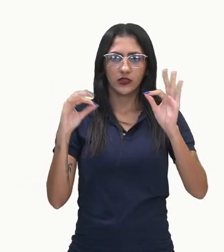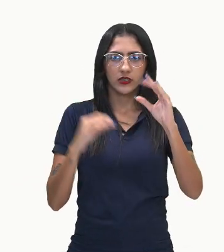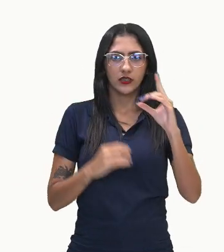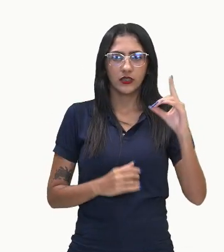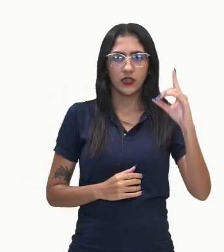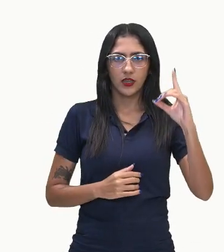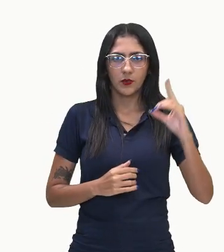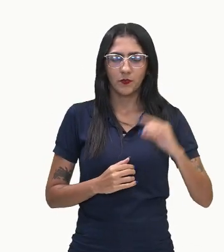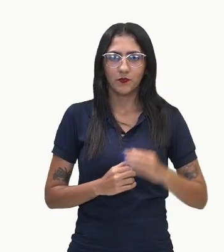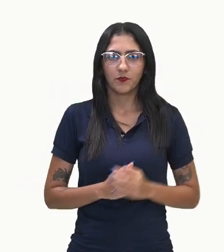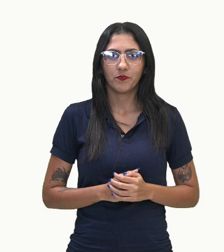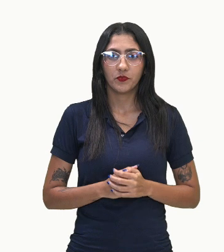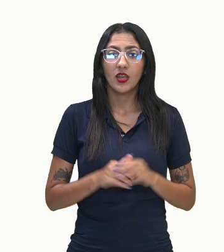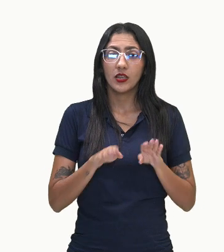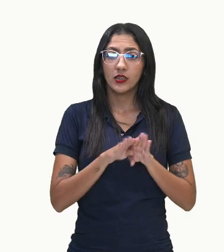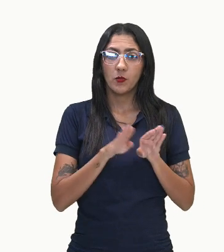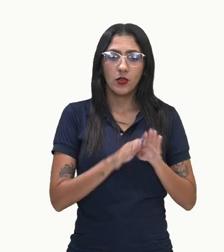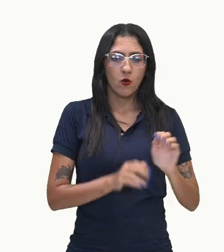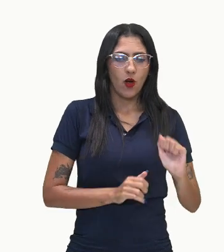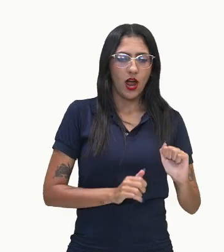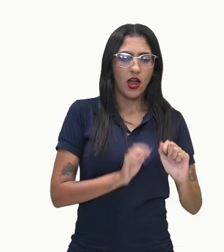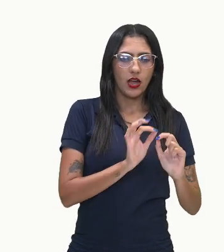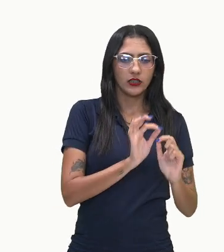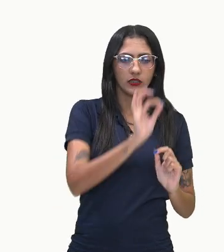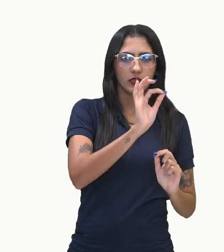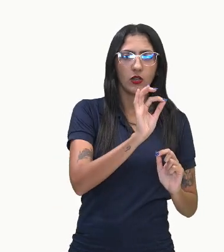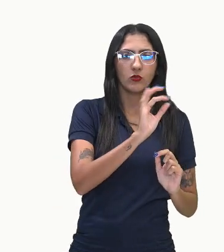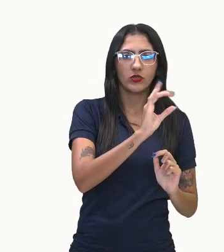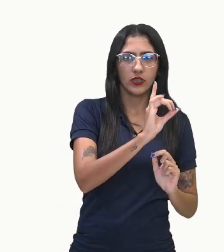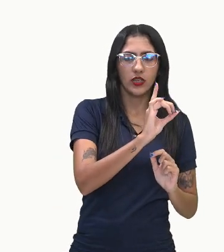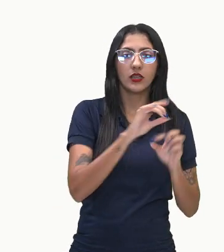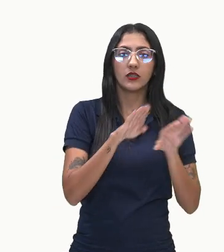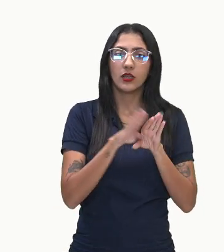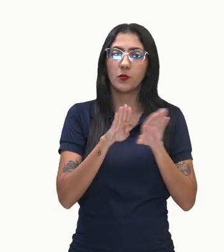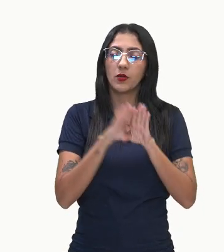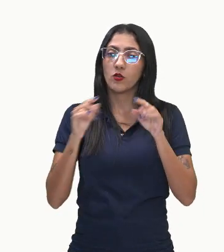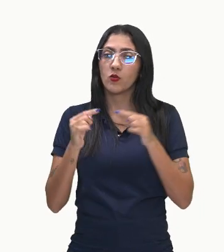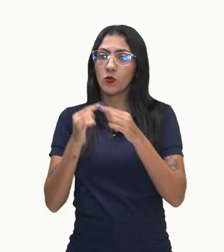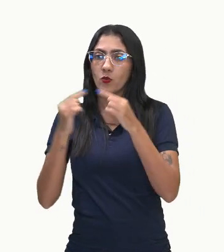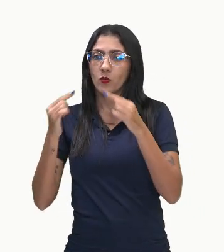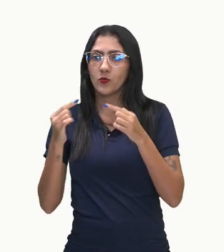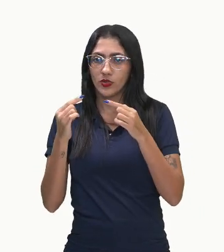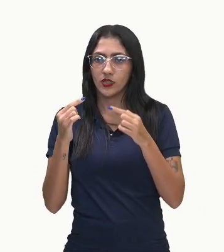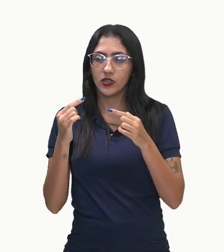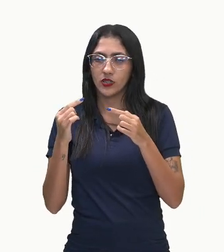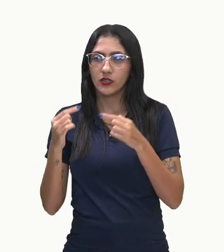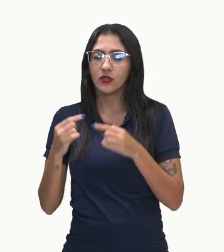lado AD também terá o mesmo tamanho do lado